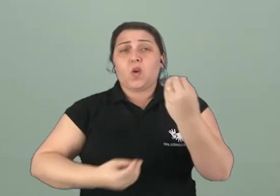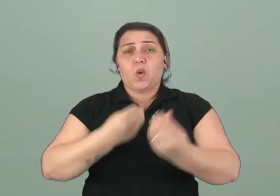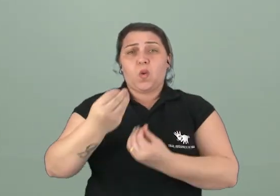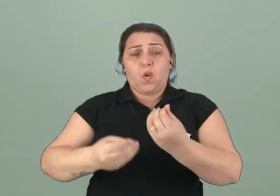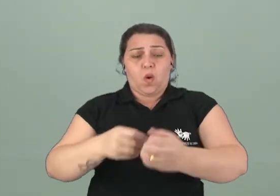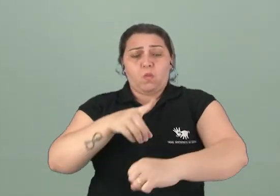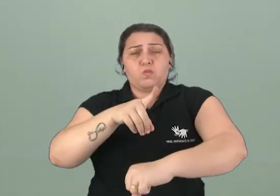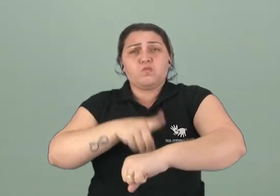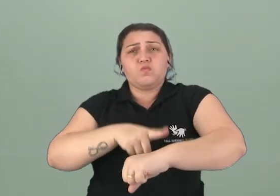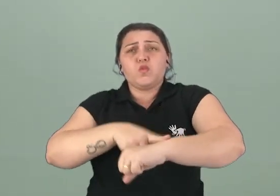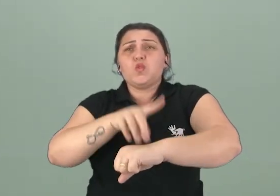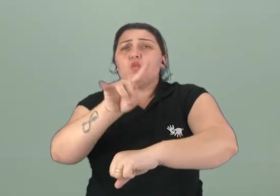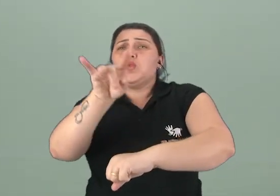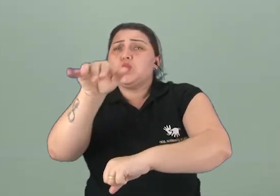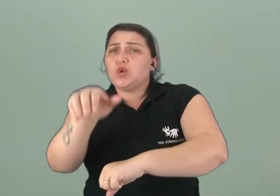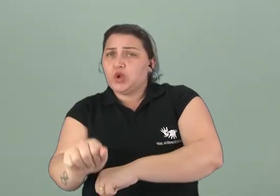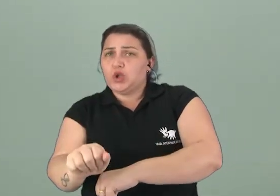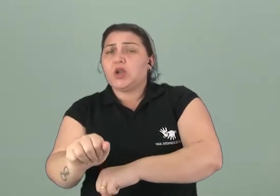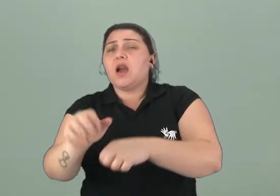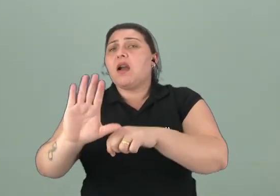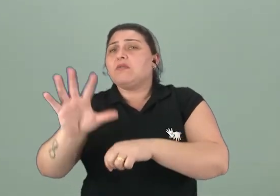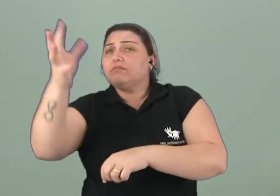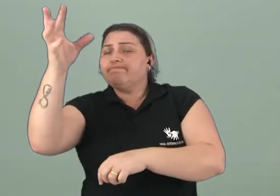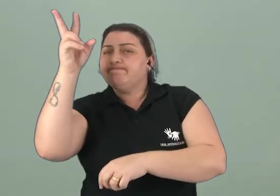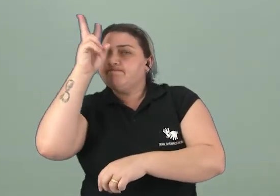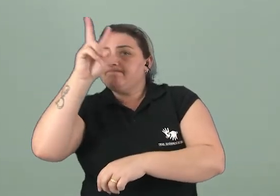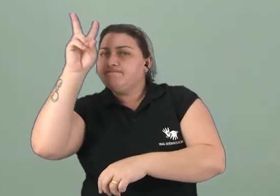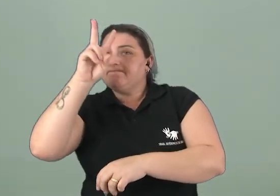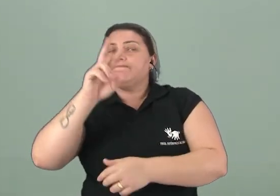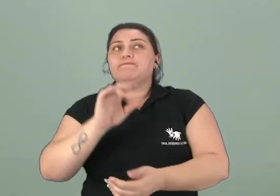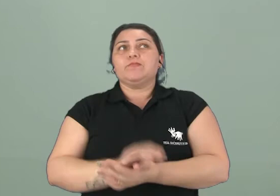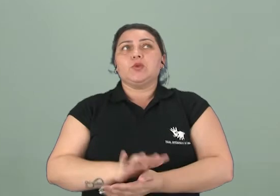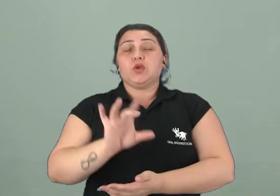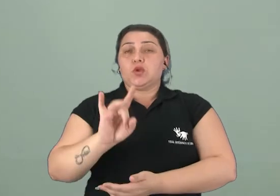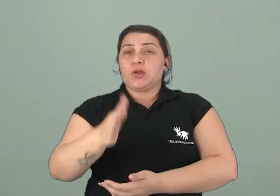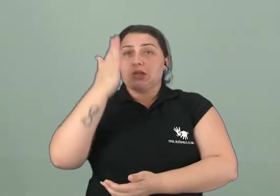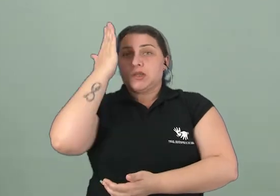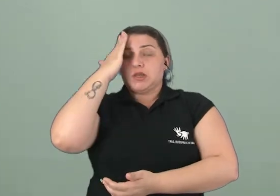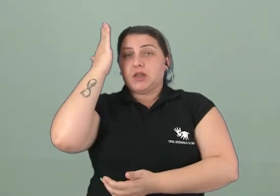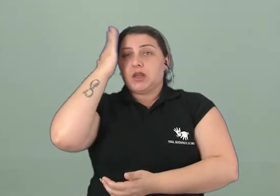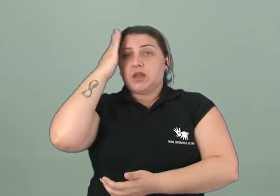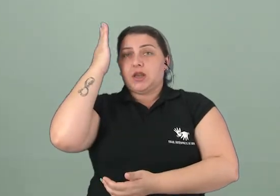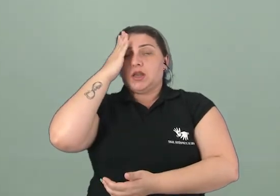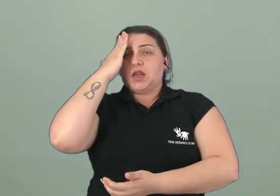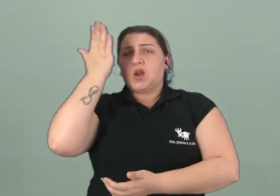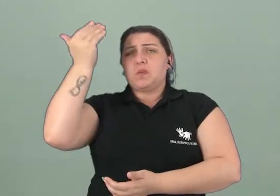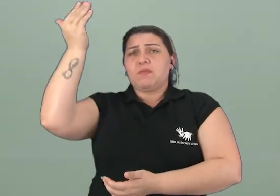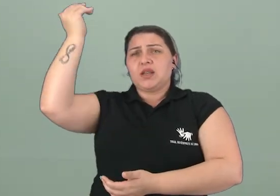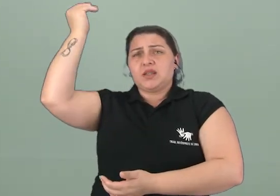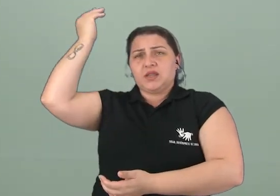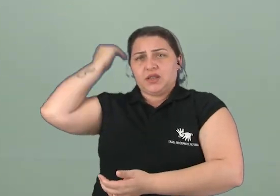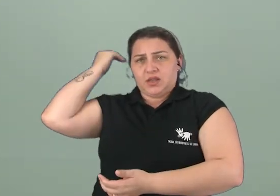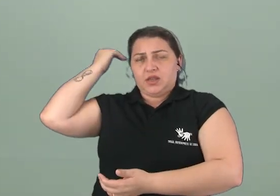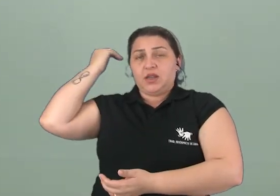dá exatamente o tempo em que acontece a história. Só se sabe que era um passado,